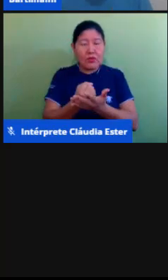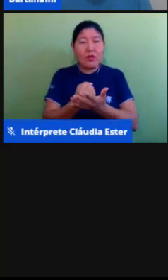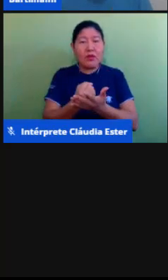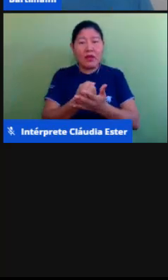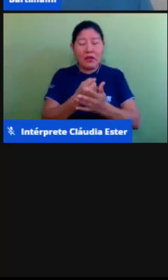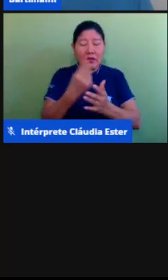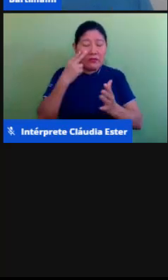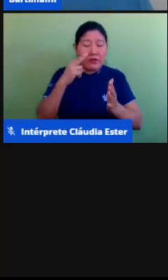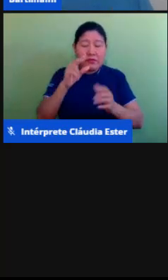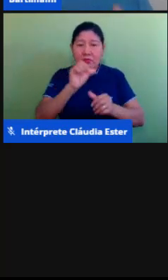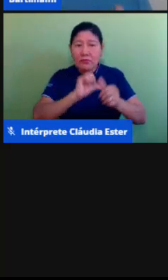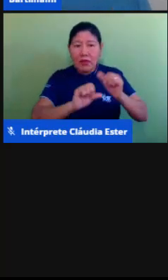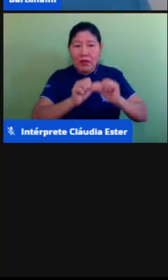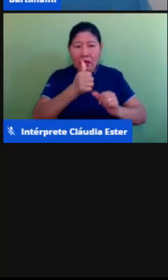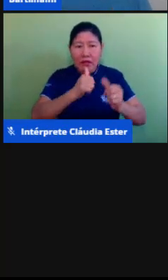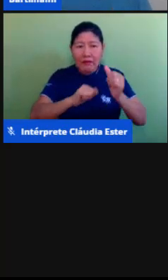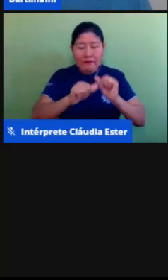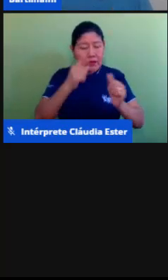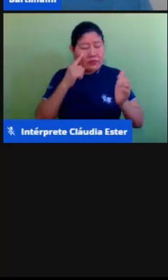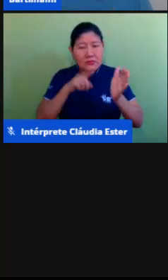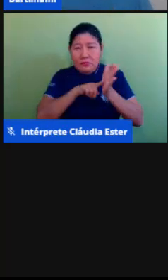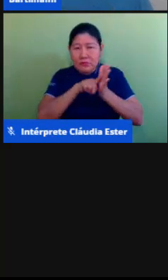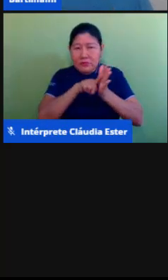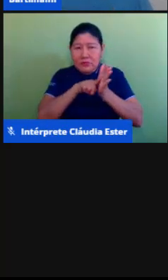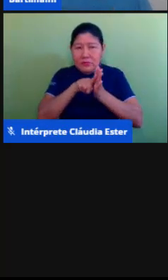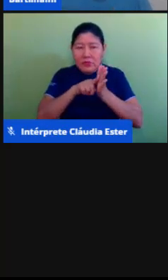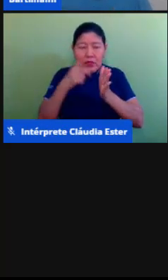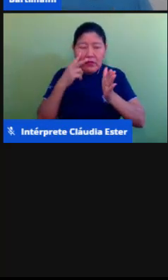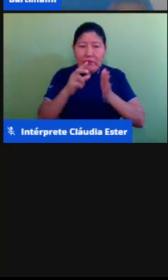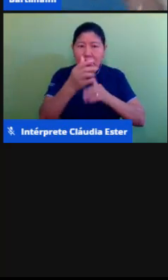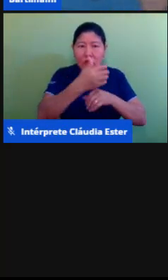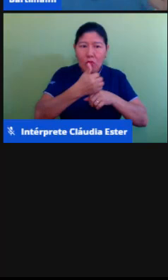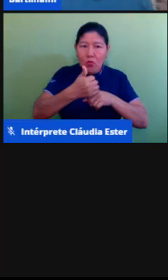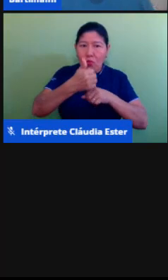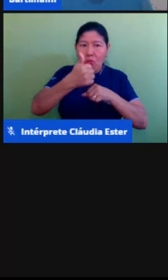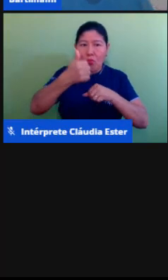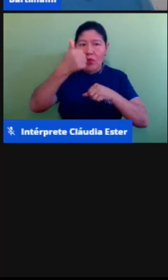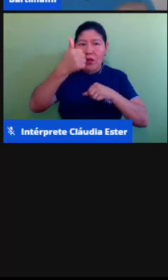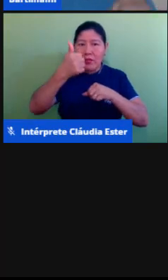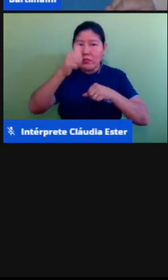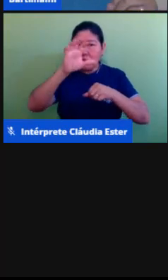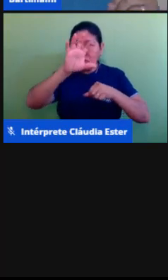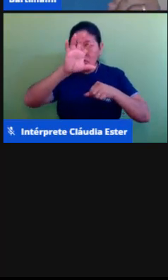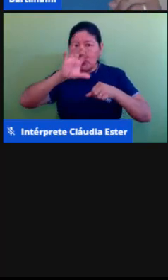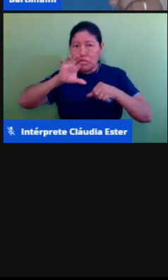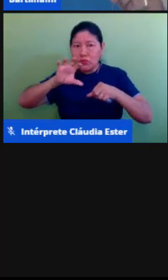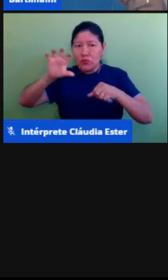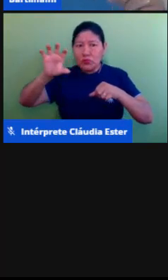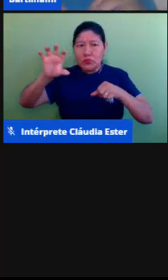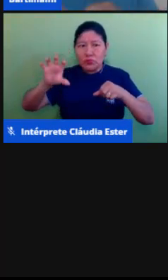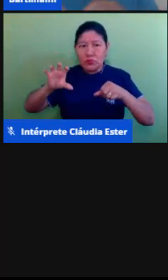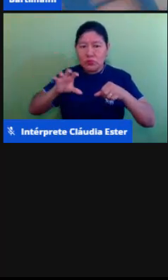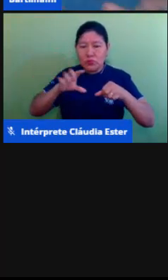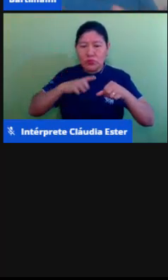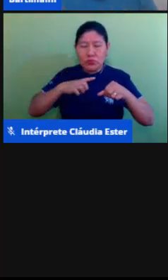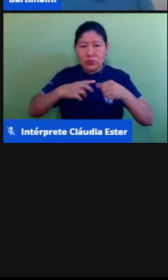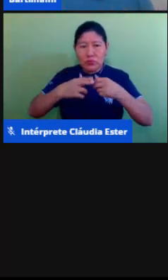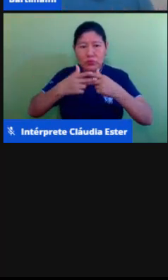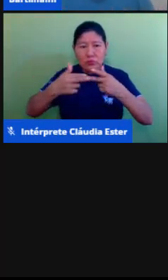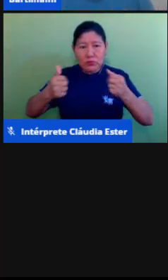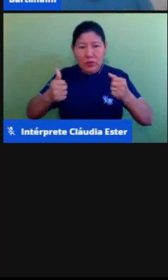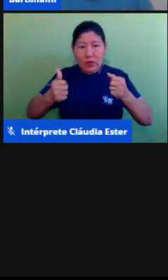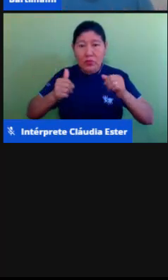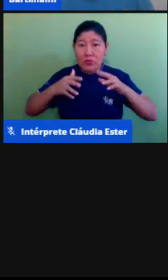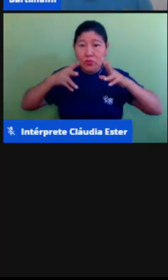de análise para verificar, por exemplo, a qualidade, quantidade de nuvens, acurácia, toda a